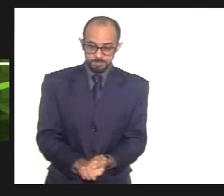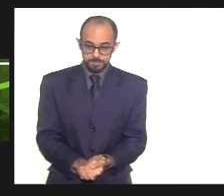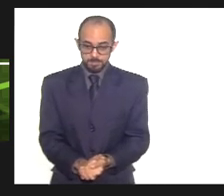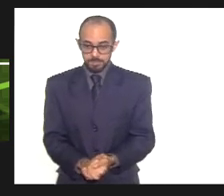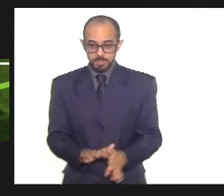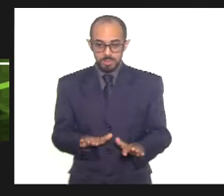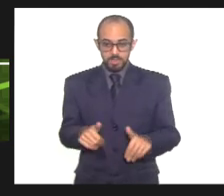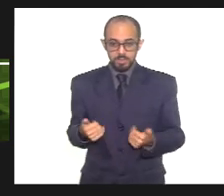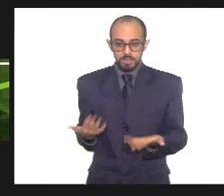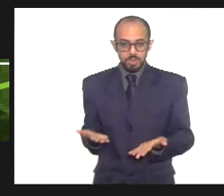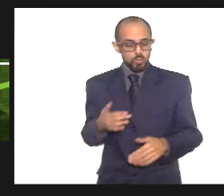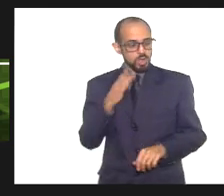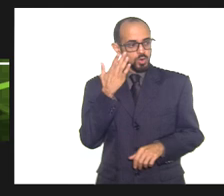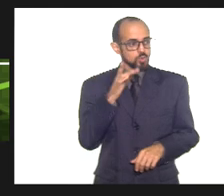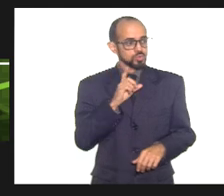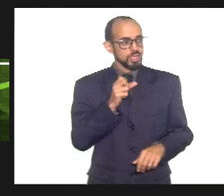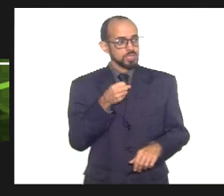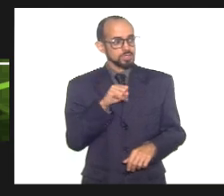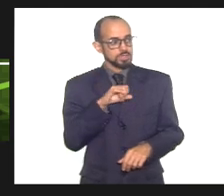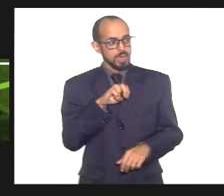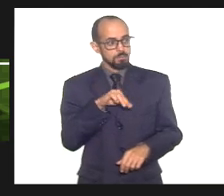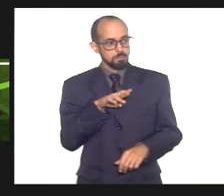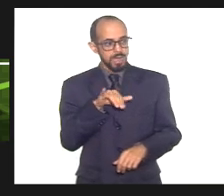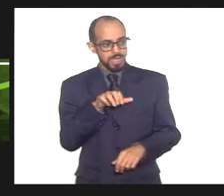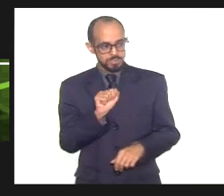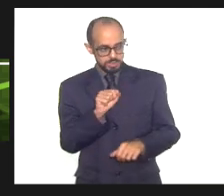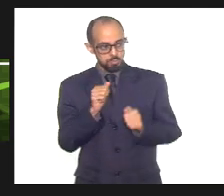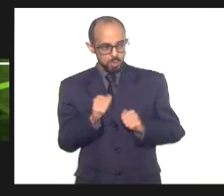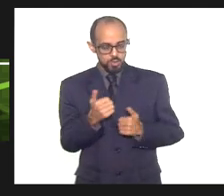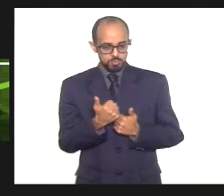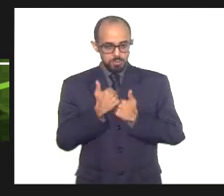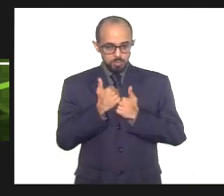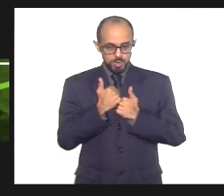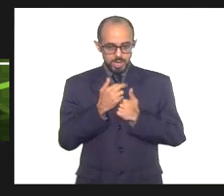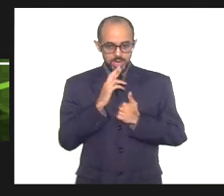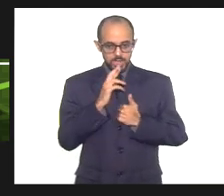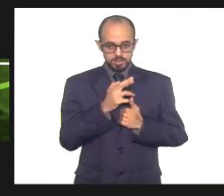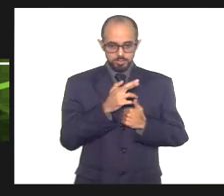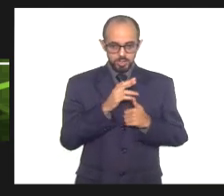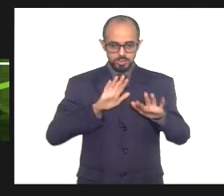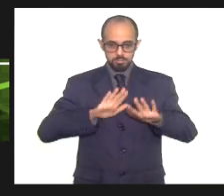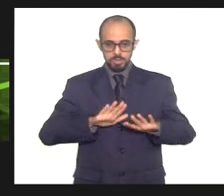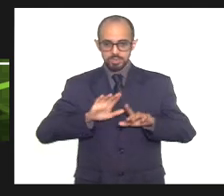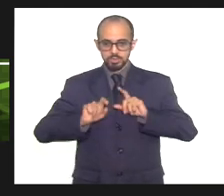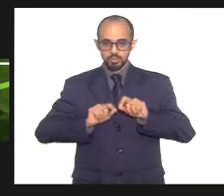Eu não sei se a Márcia gostaria de me apoiar nessa resposta, mas